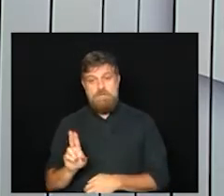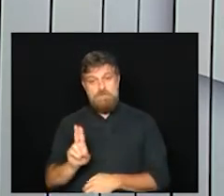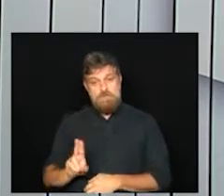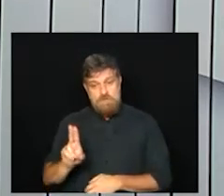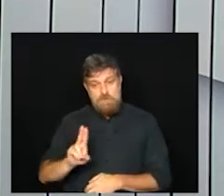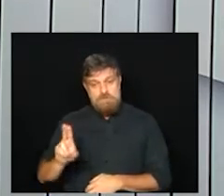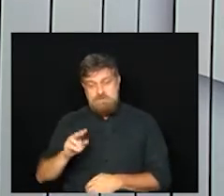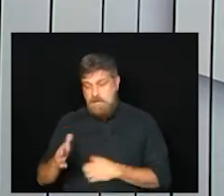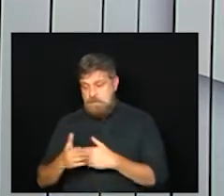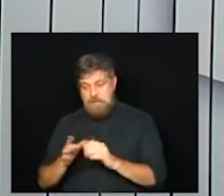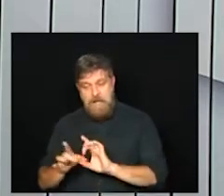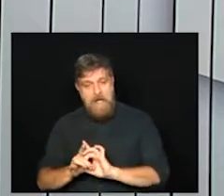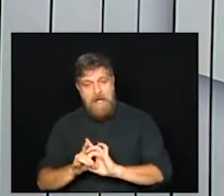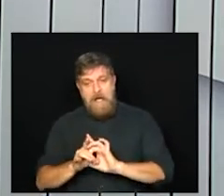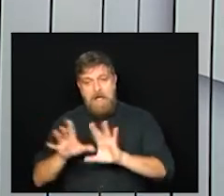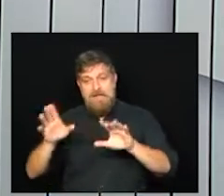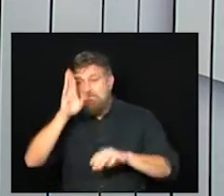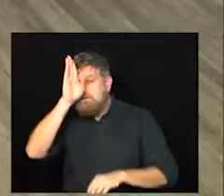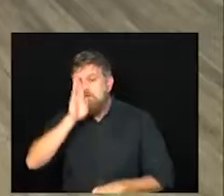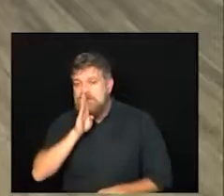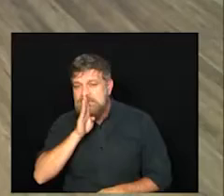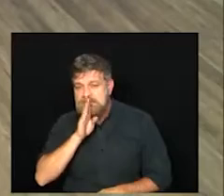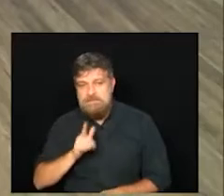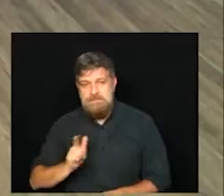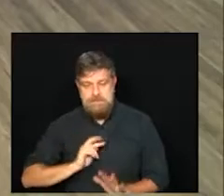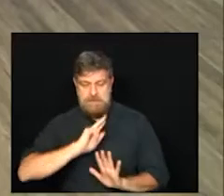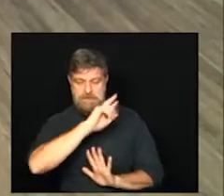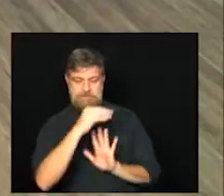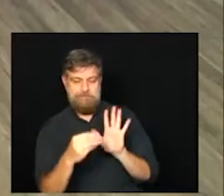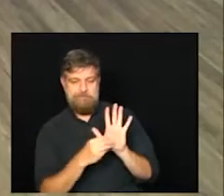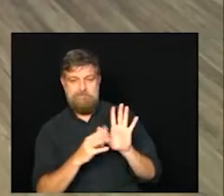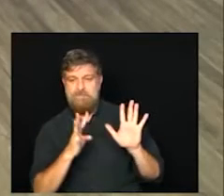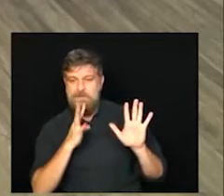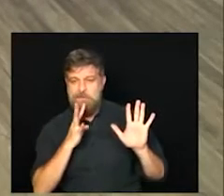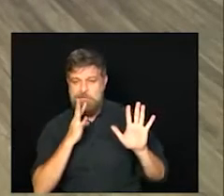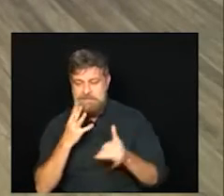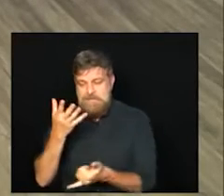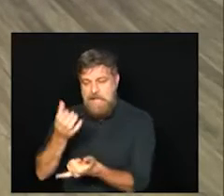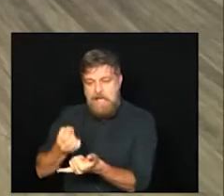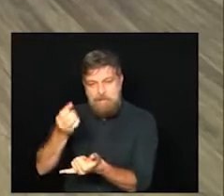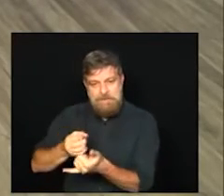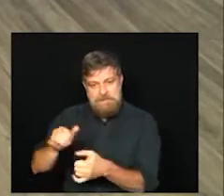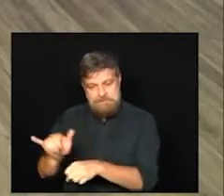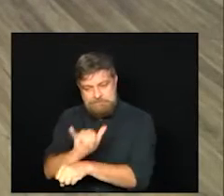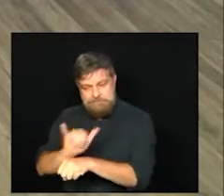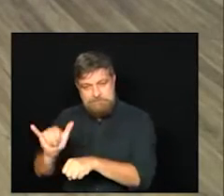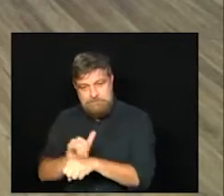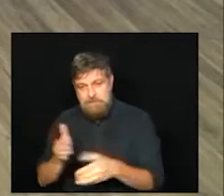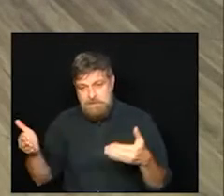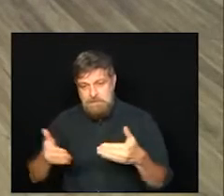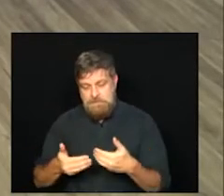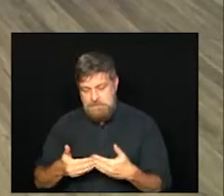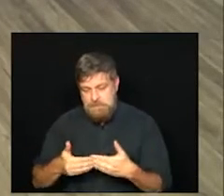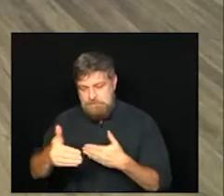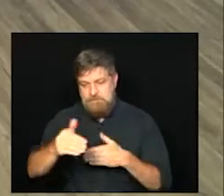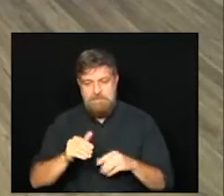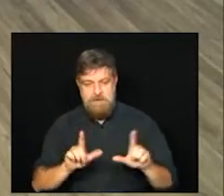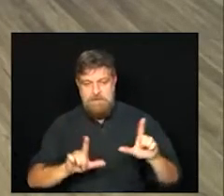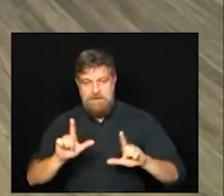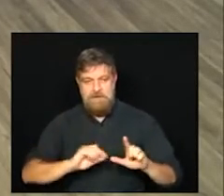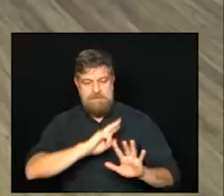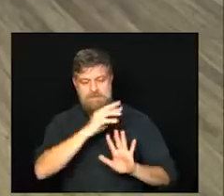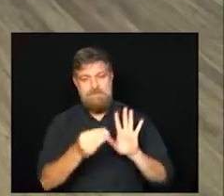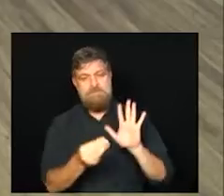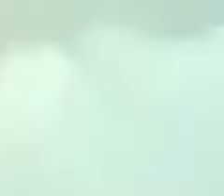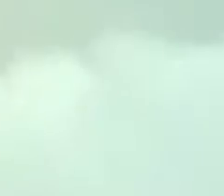utilizar à vontade e de graça. Então, conheça mais sobre esta ferramenta a partir de agora no Giro